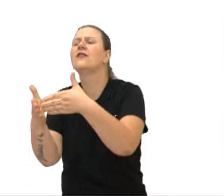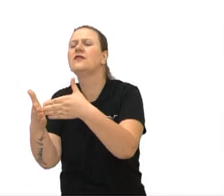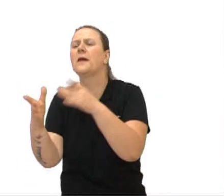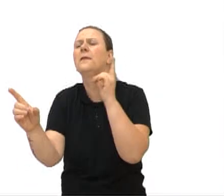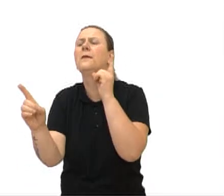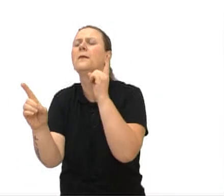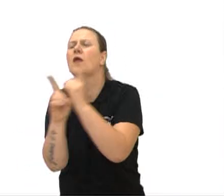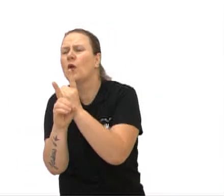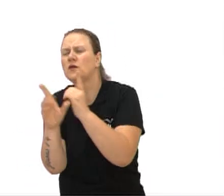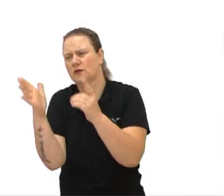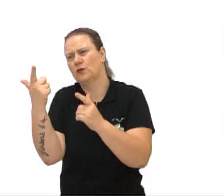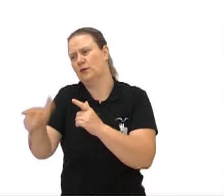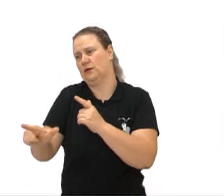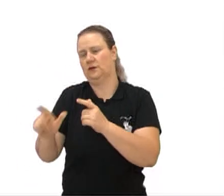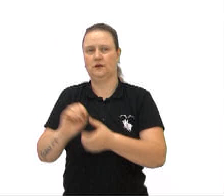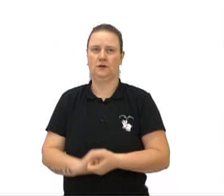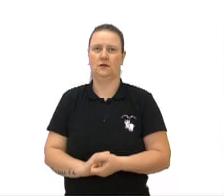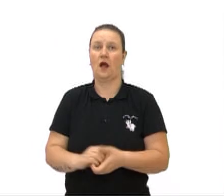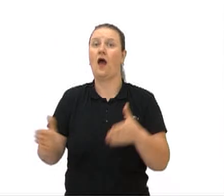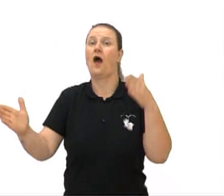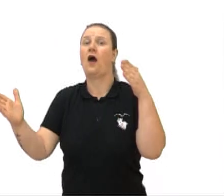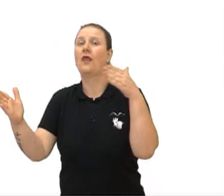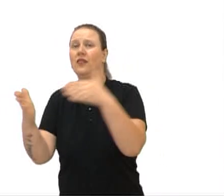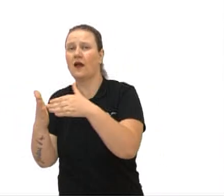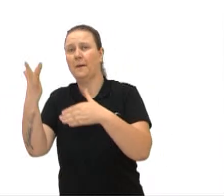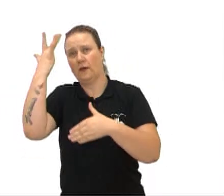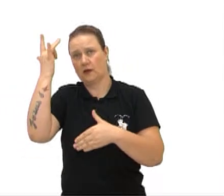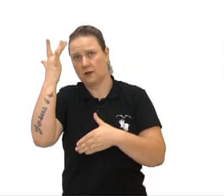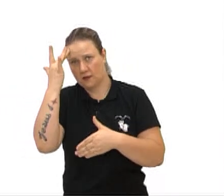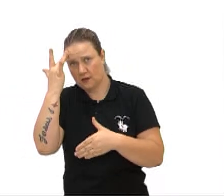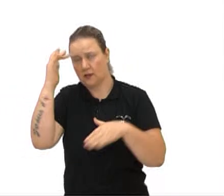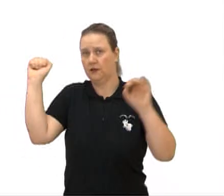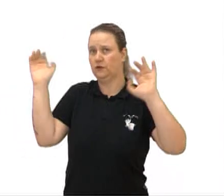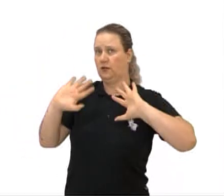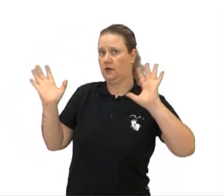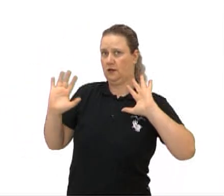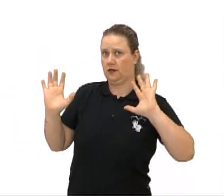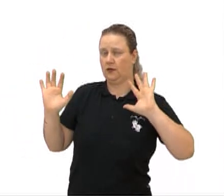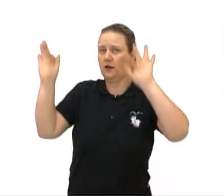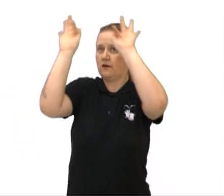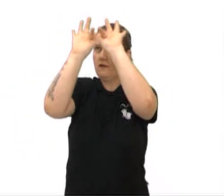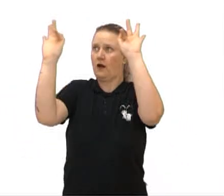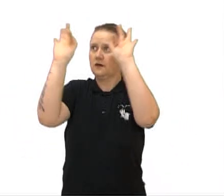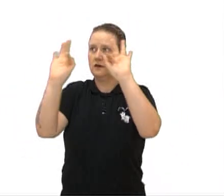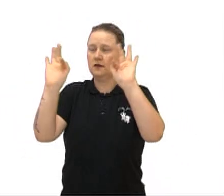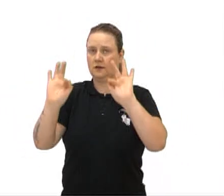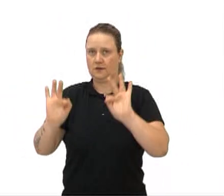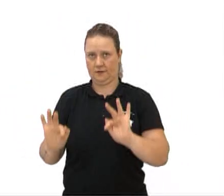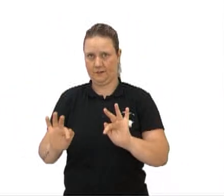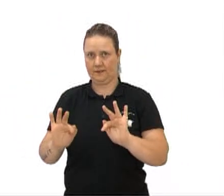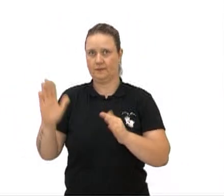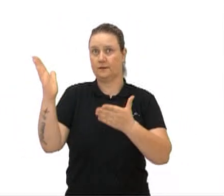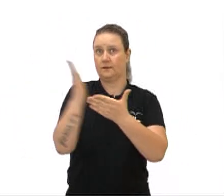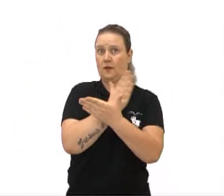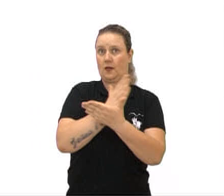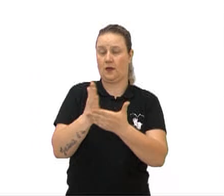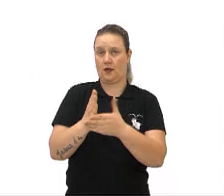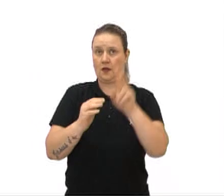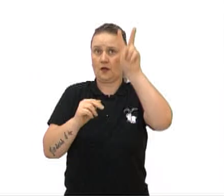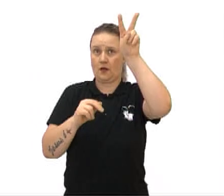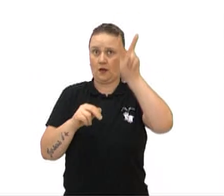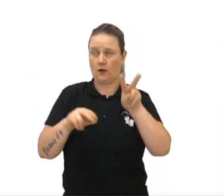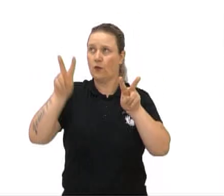Até logo, até amanhã e adeus. Então, conforme as frases que a gente tinha ali, né? Essa ficou a nossa divisão. Frases